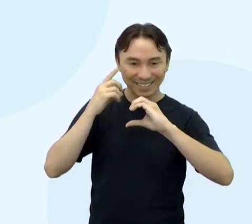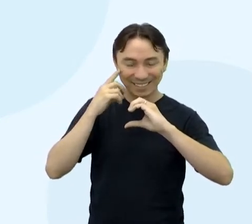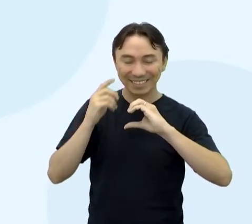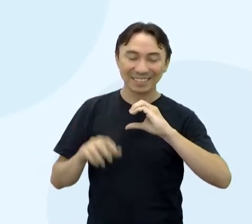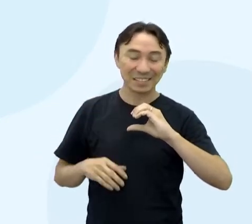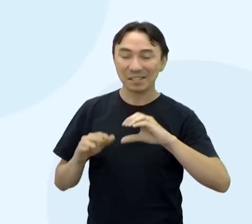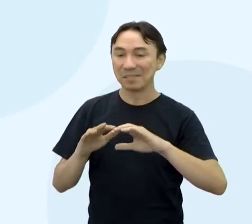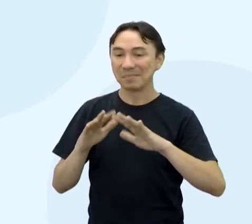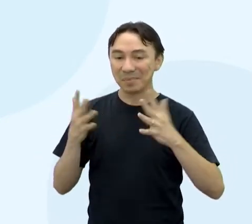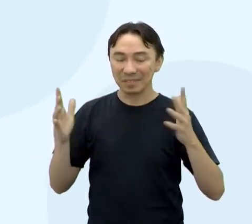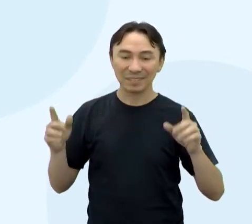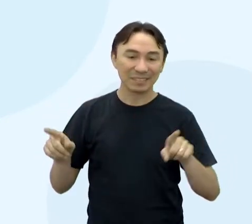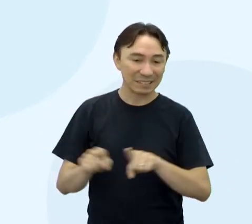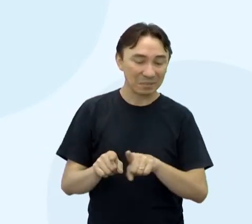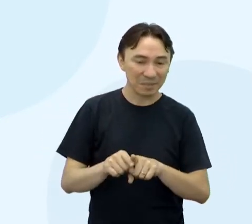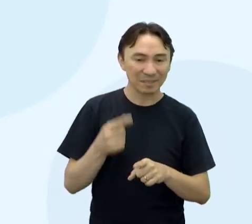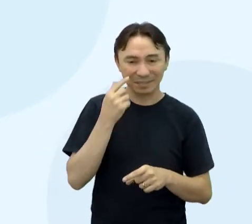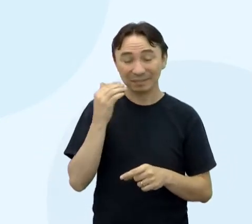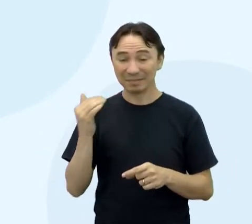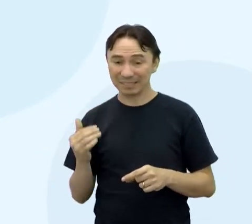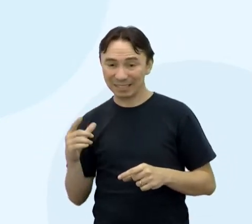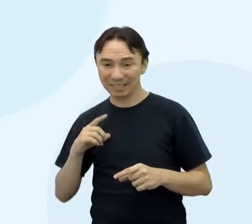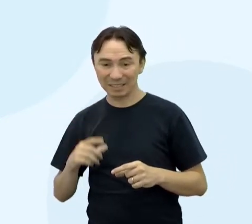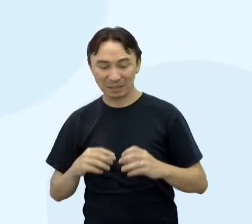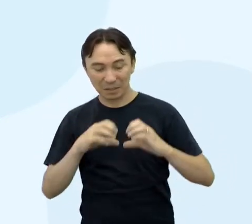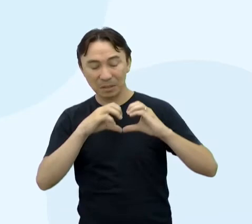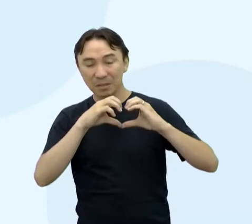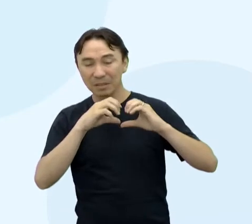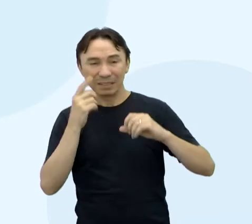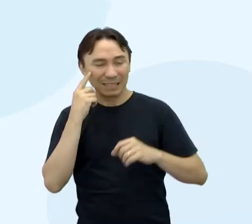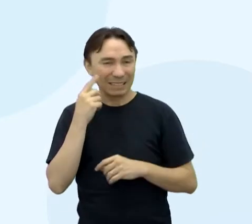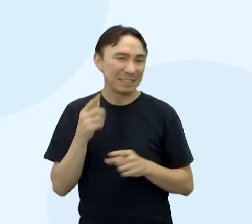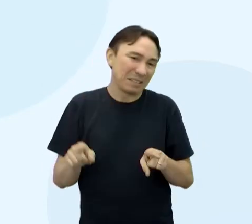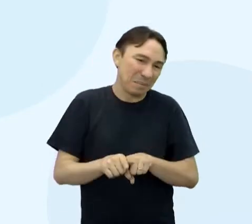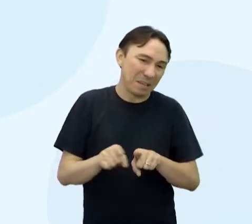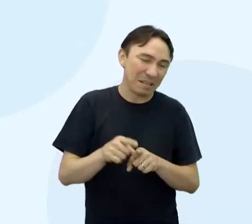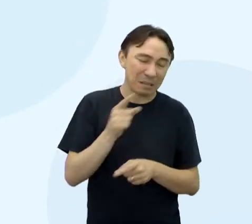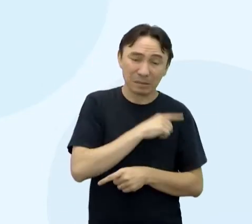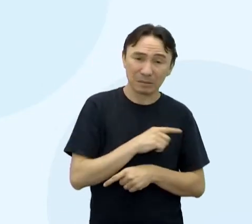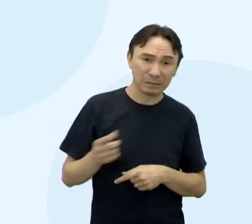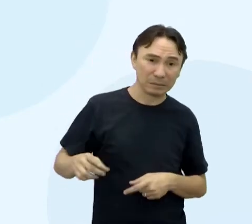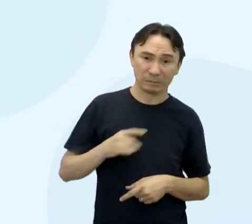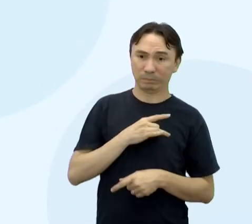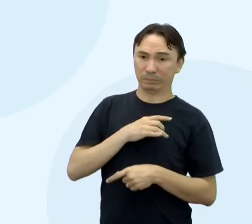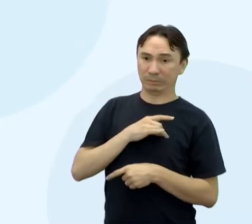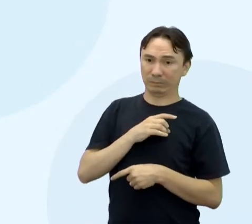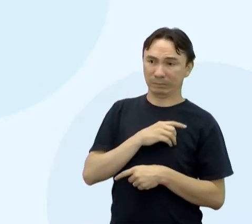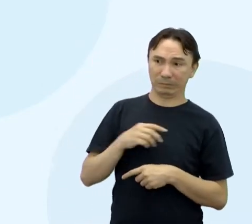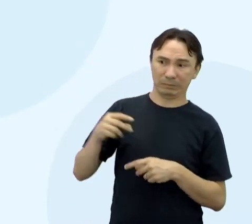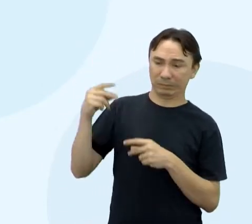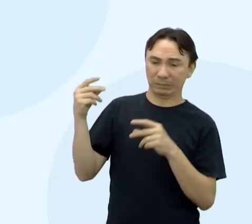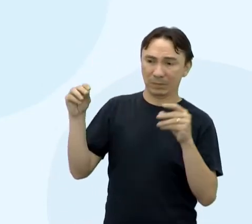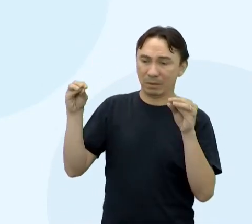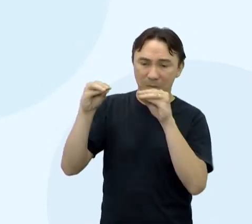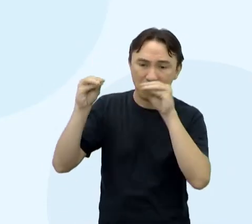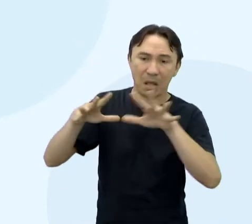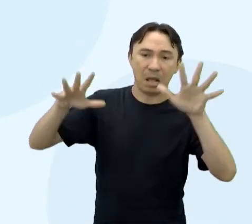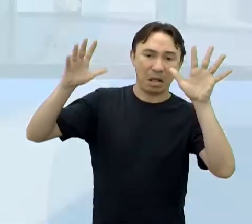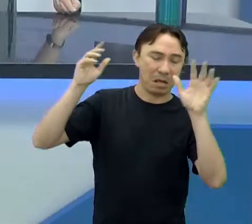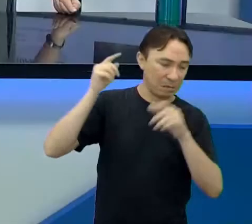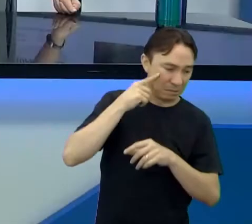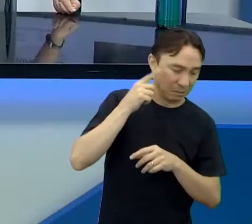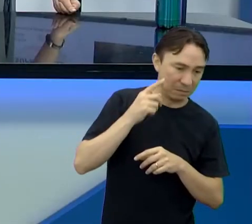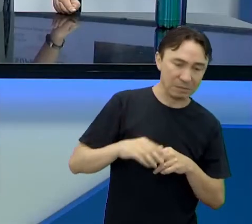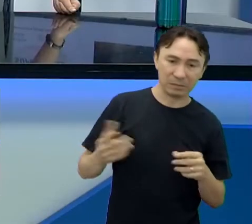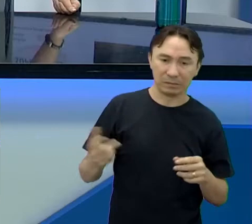e superstição no sentido positivo, não que muitas pessoas podem associar, né? Gato preto traz